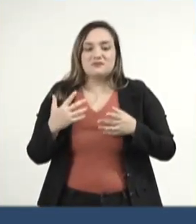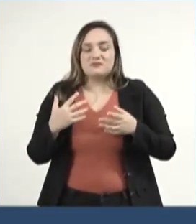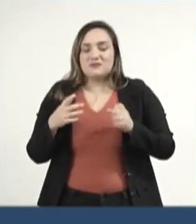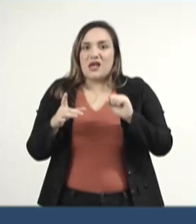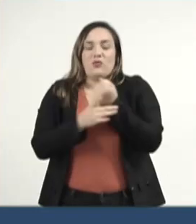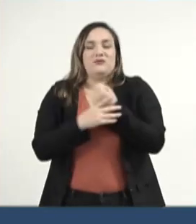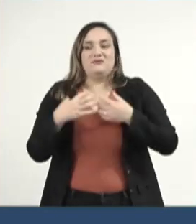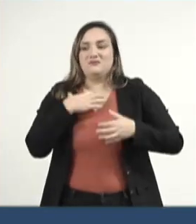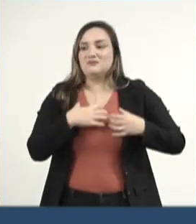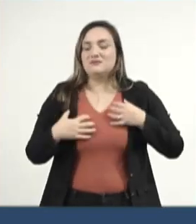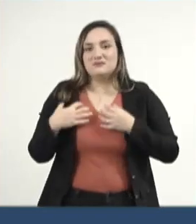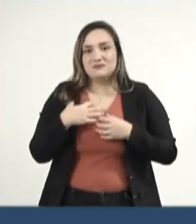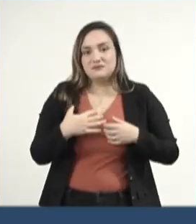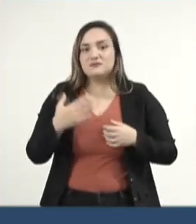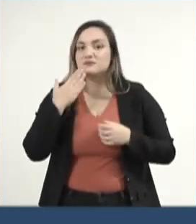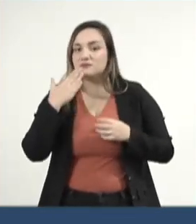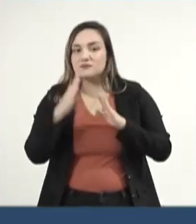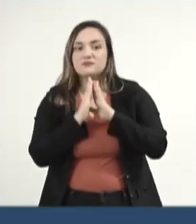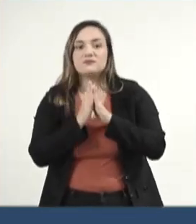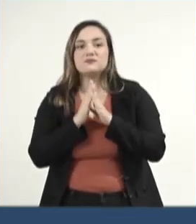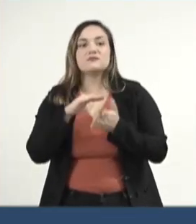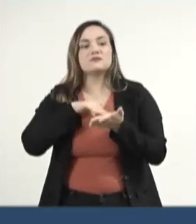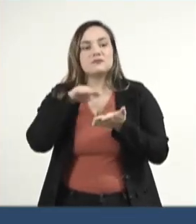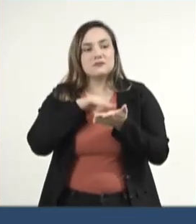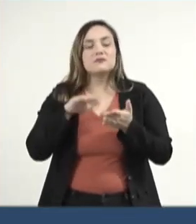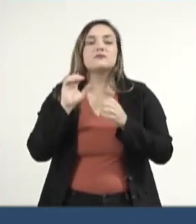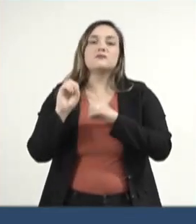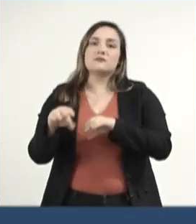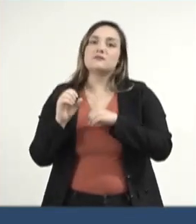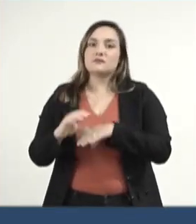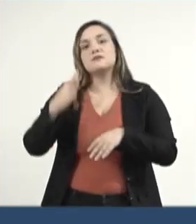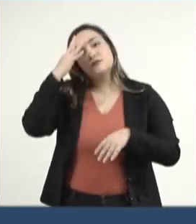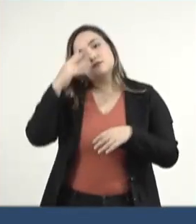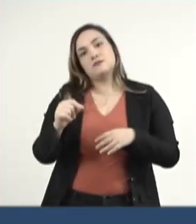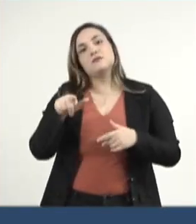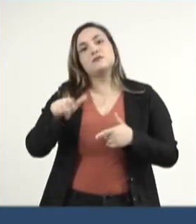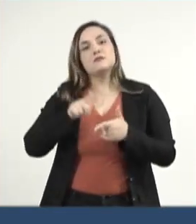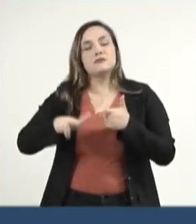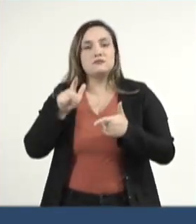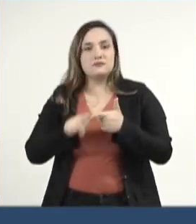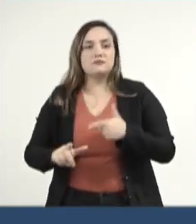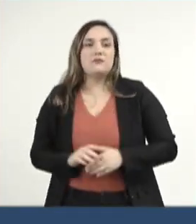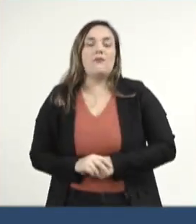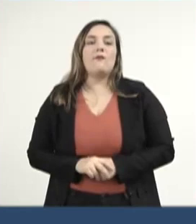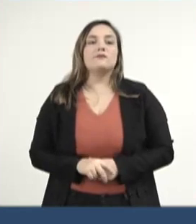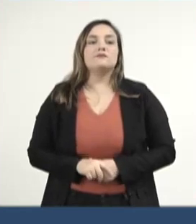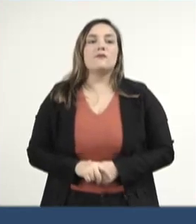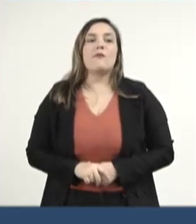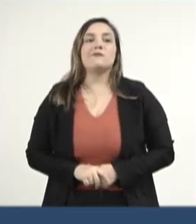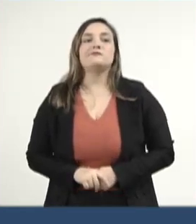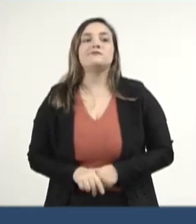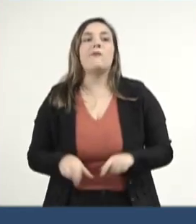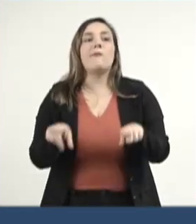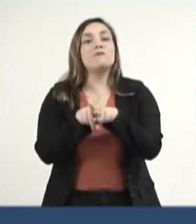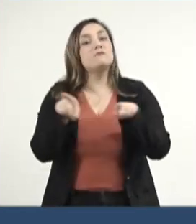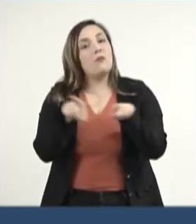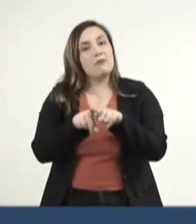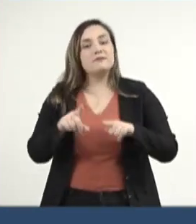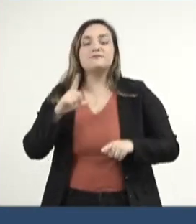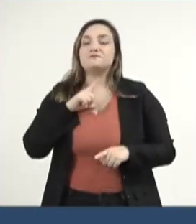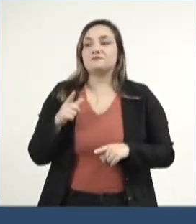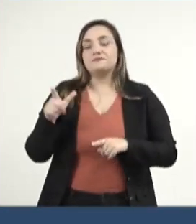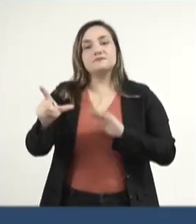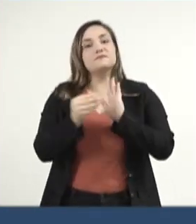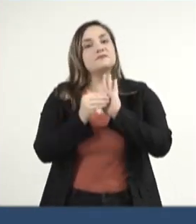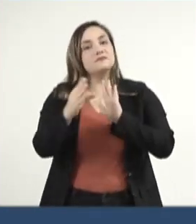escolar, por isso pedem à Secretaria de Estado de Educação medidas para a solução do problema. E também uma outra